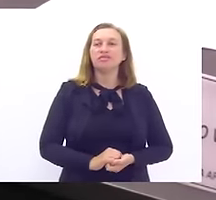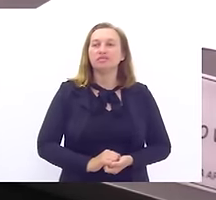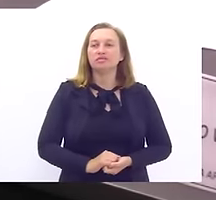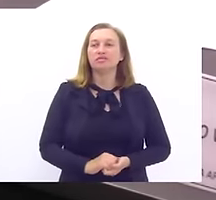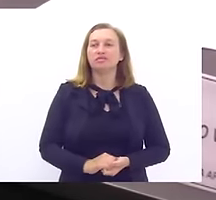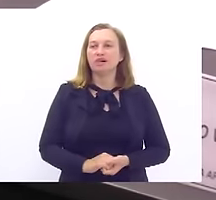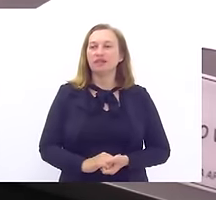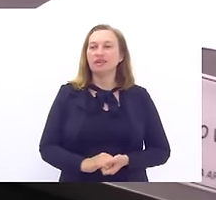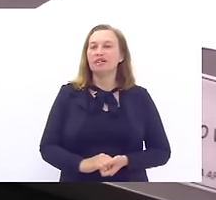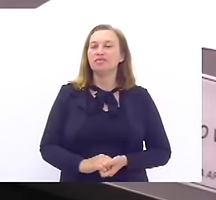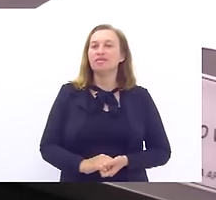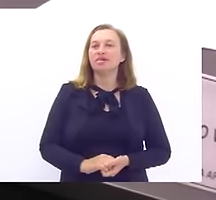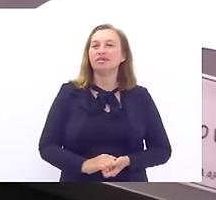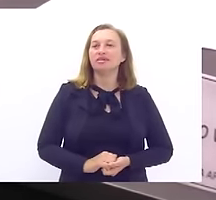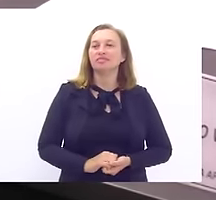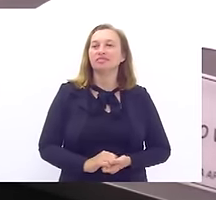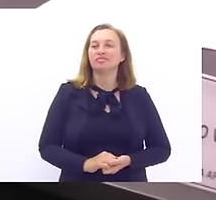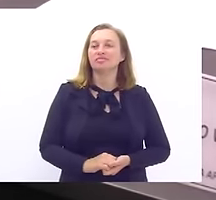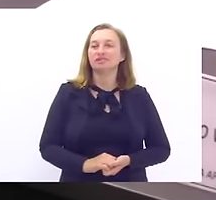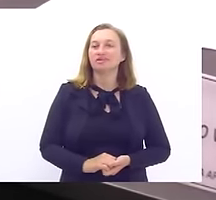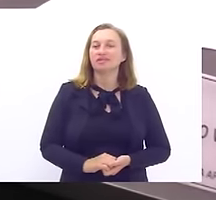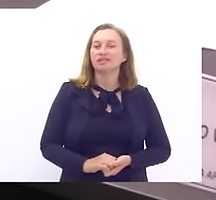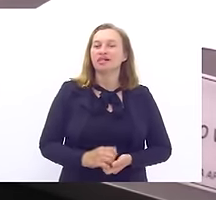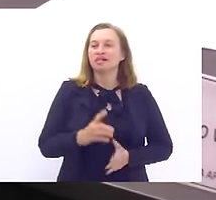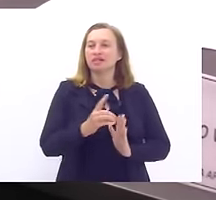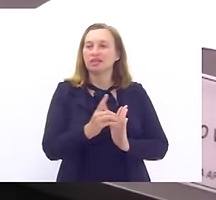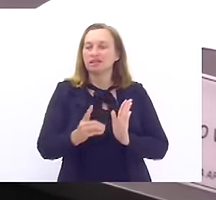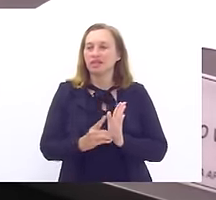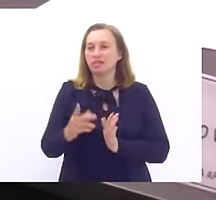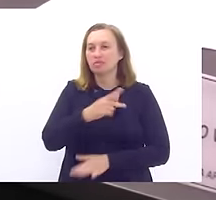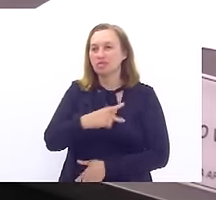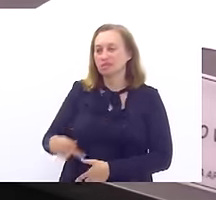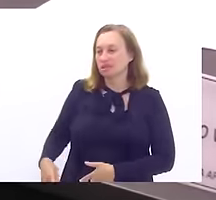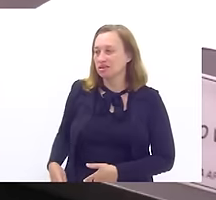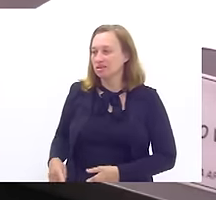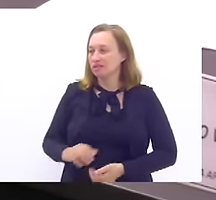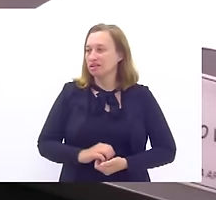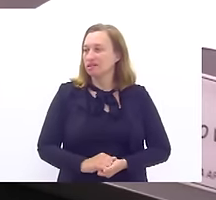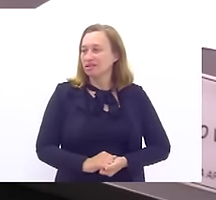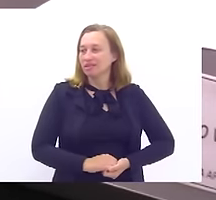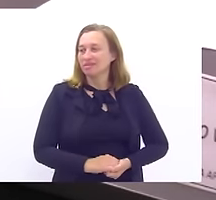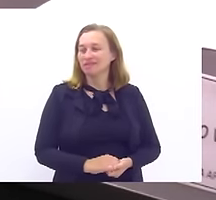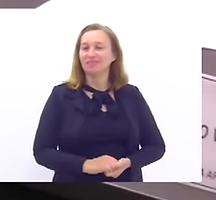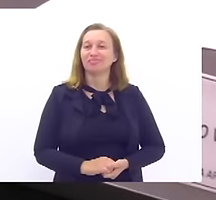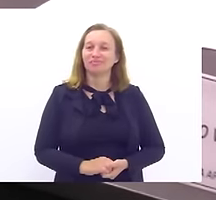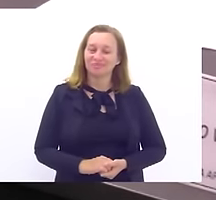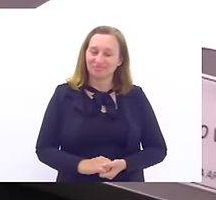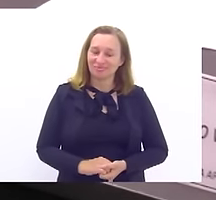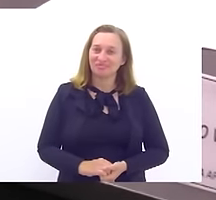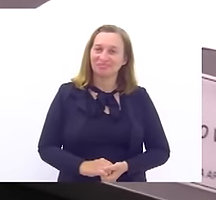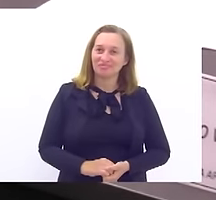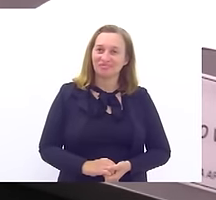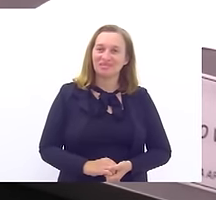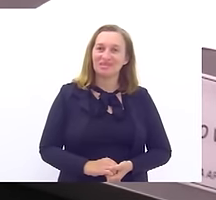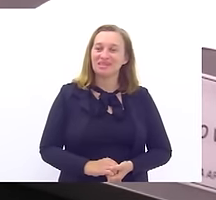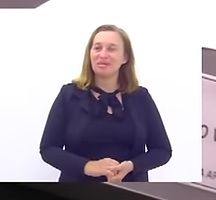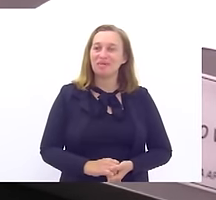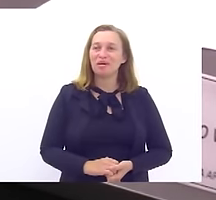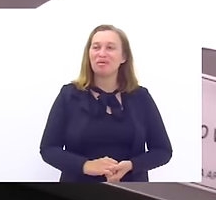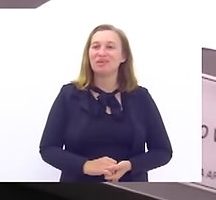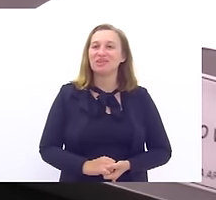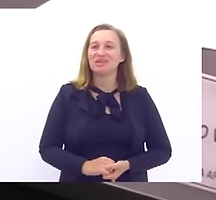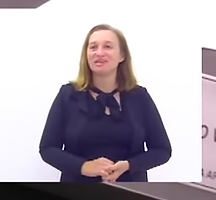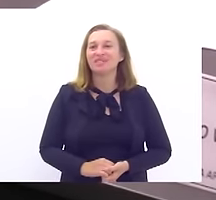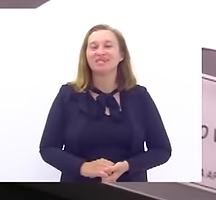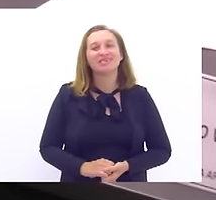Detran Nem tanto mas a gente porque o presidente do Detran é o presidente do Sertão do Conselho Estadual de Trânsito então a gente acaba tendo o problema é de